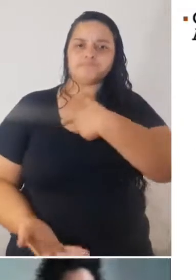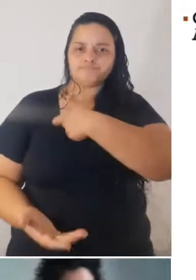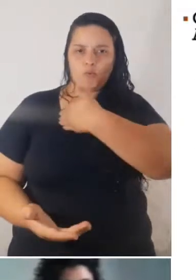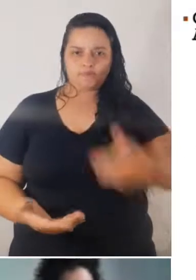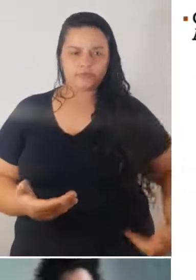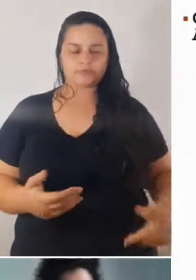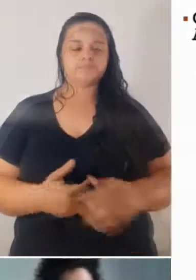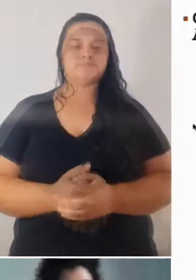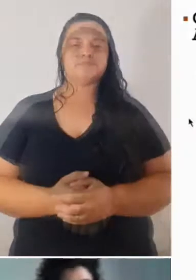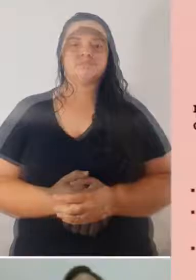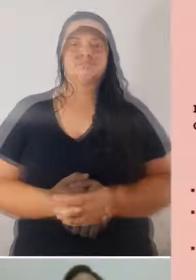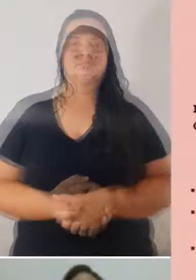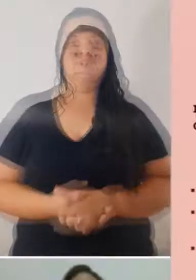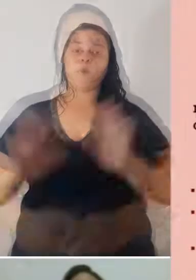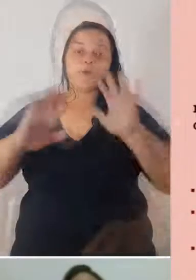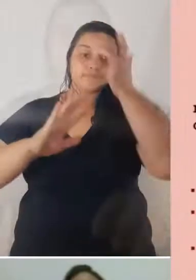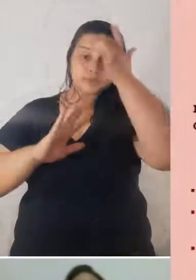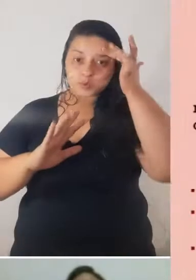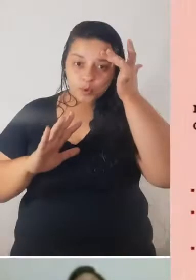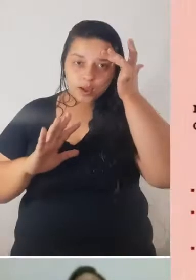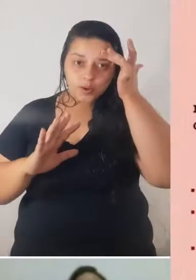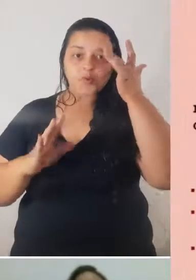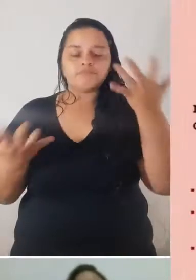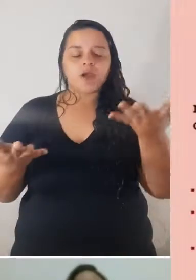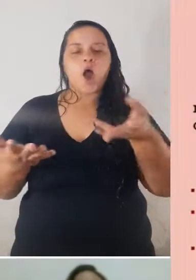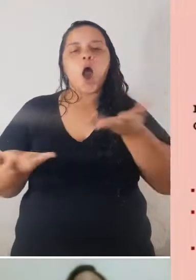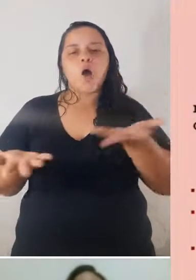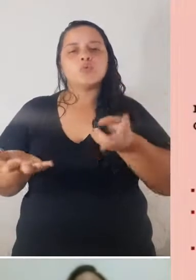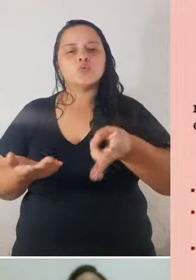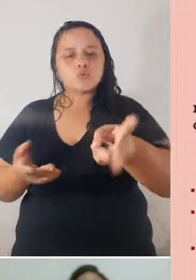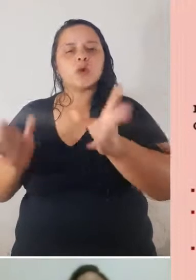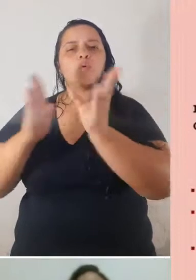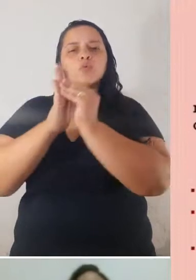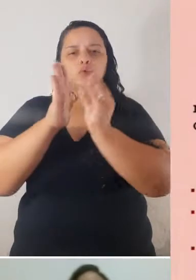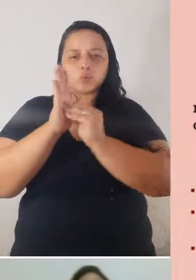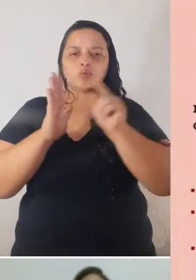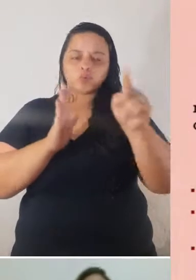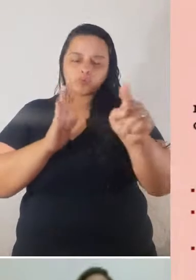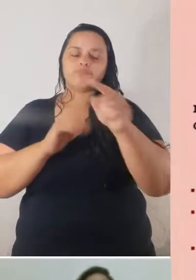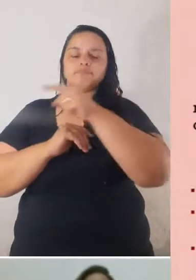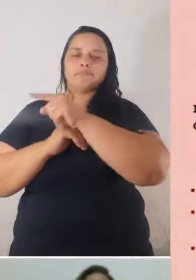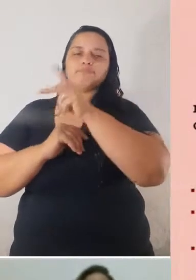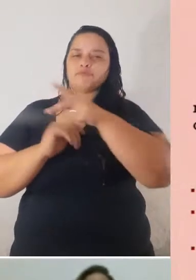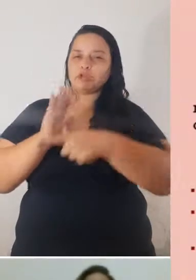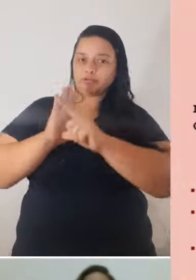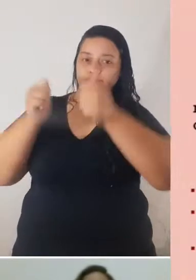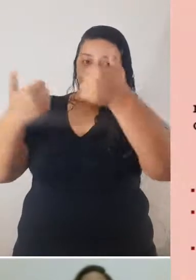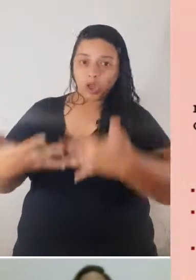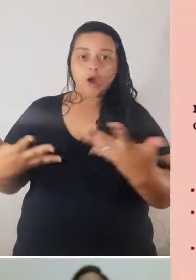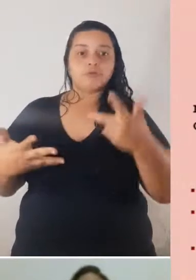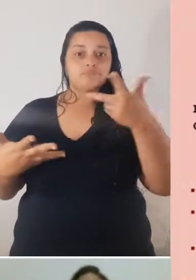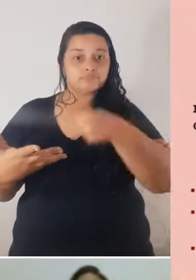do governo Vargas. Oi, pessoal! Bom, dando prosseguimento à fala da mediadora Thaís, a gente pode observar que